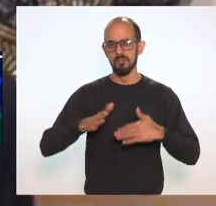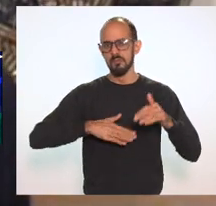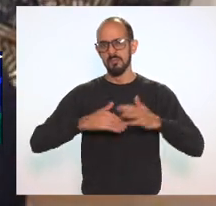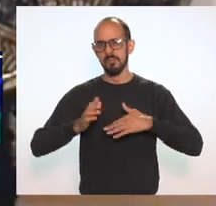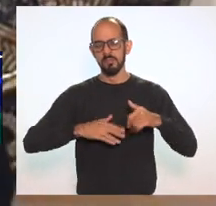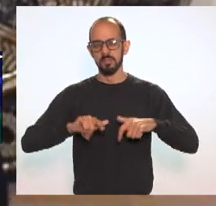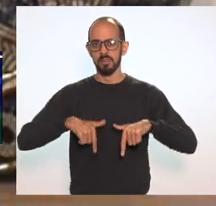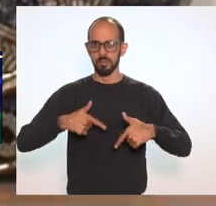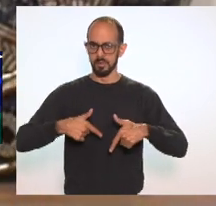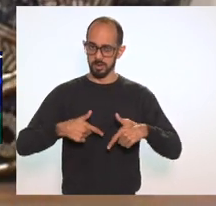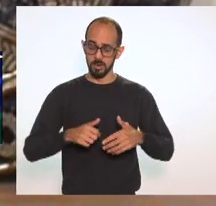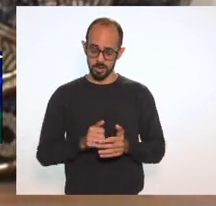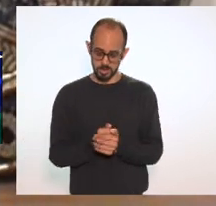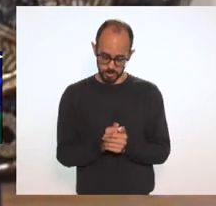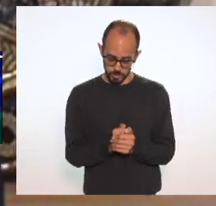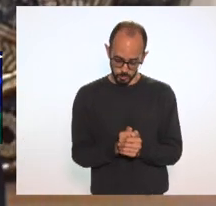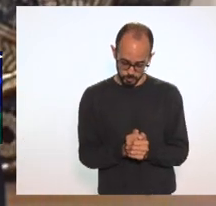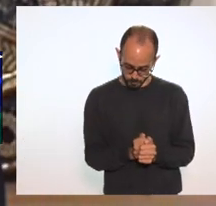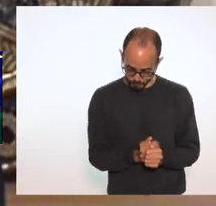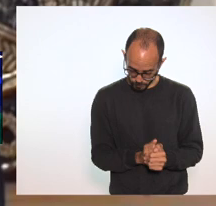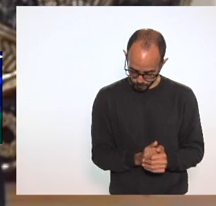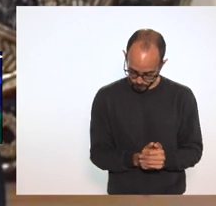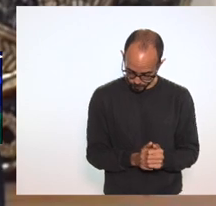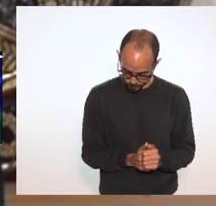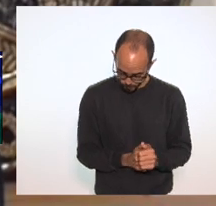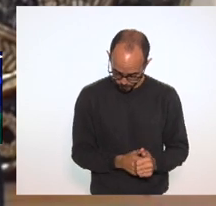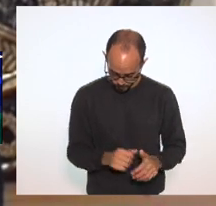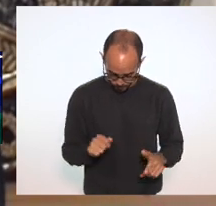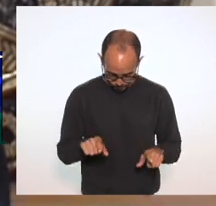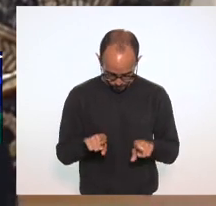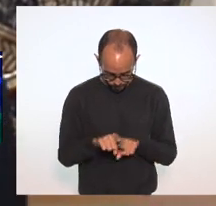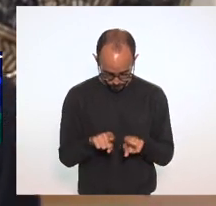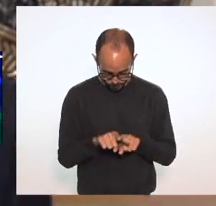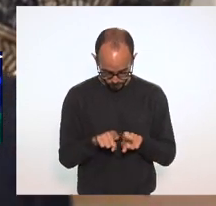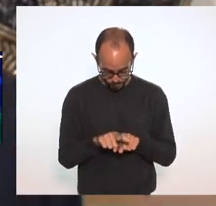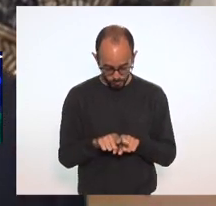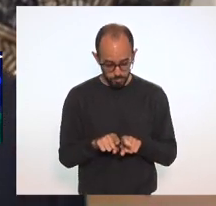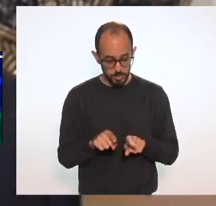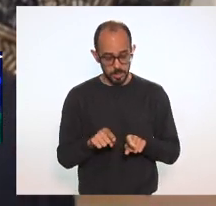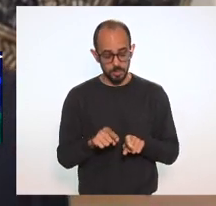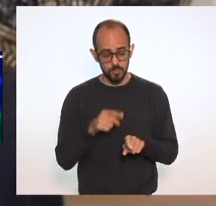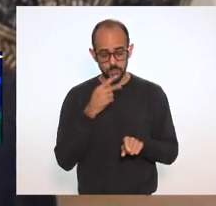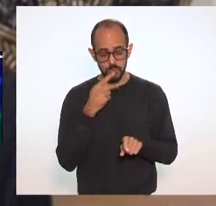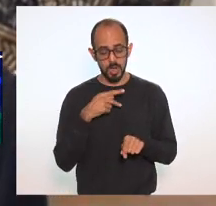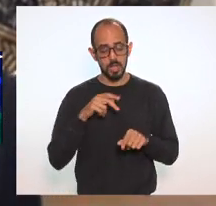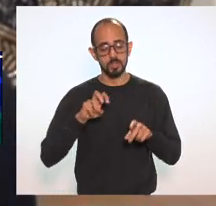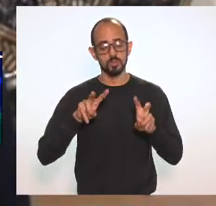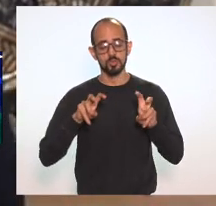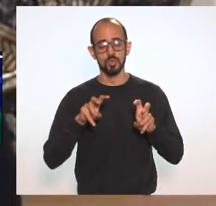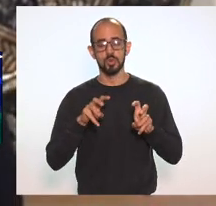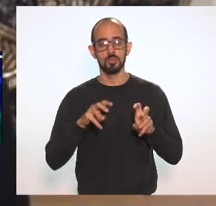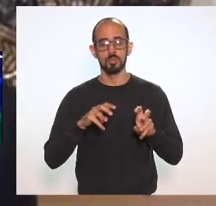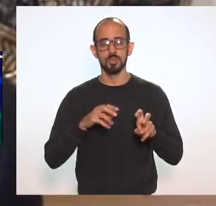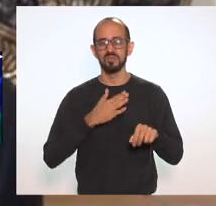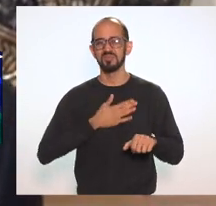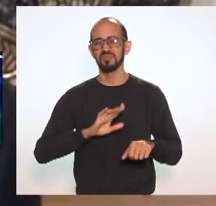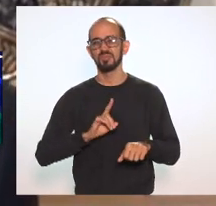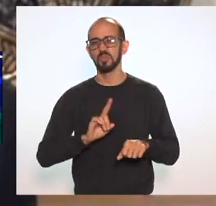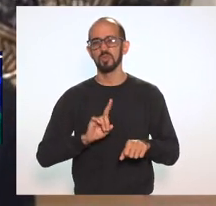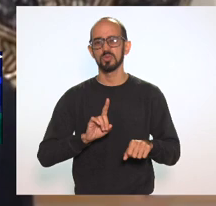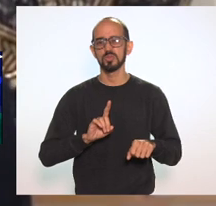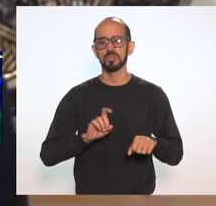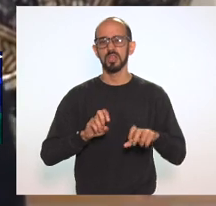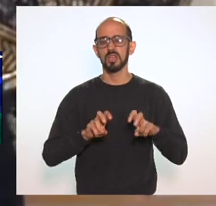a e deixar aqui o meu descontentamento com a forma que foi